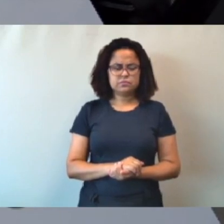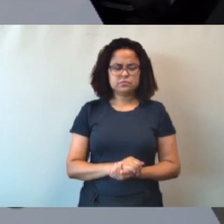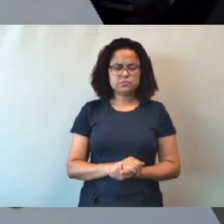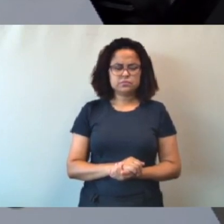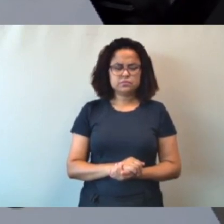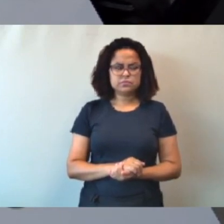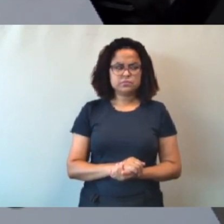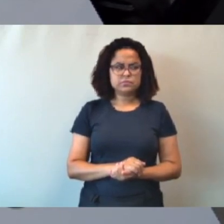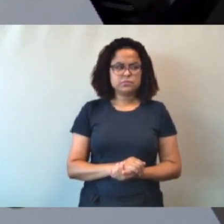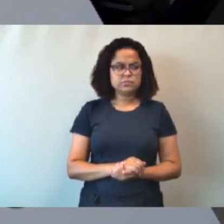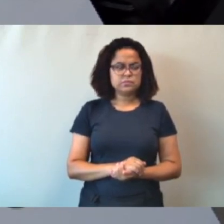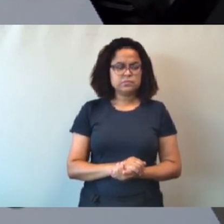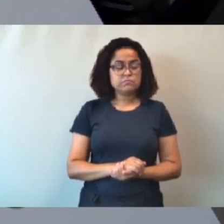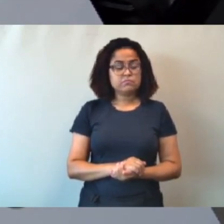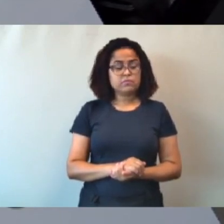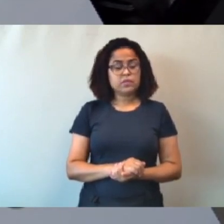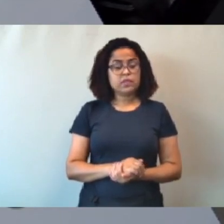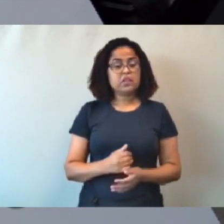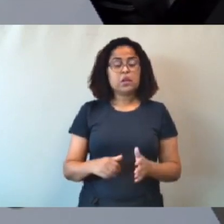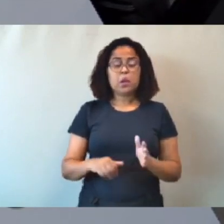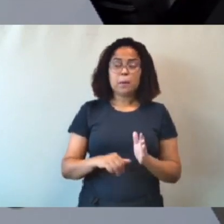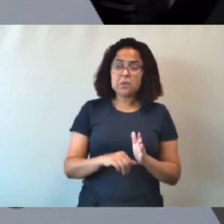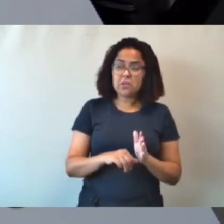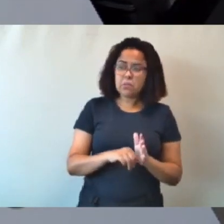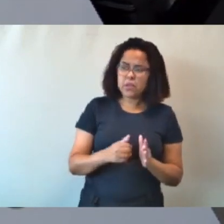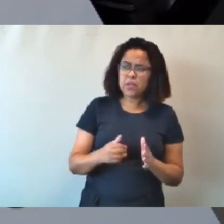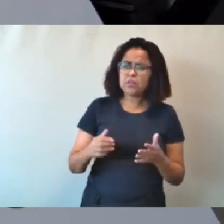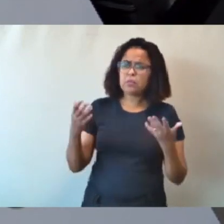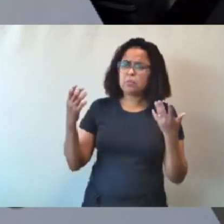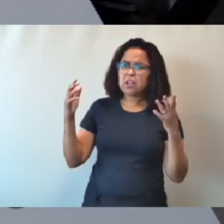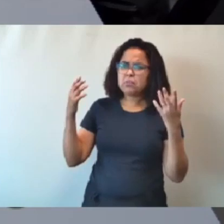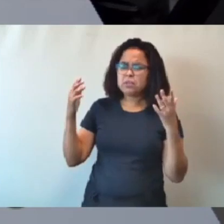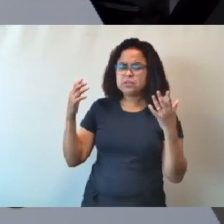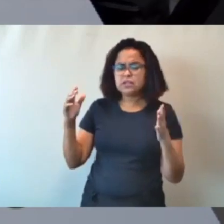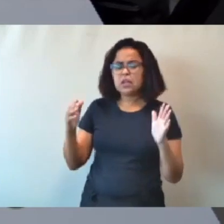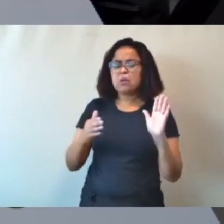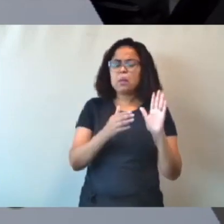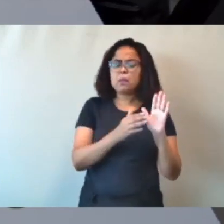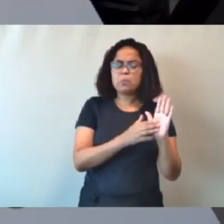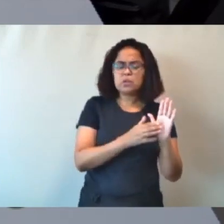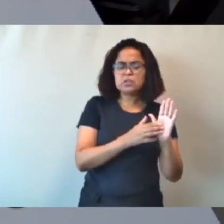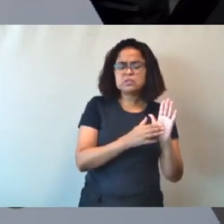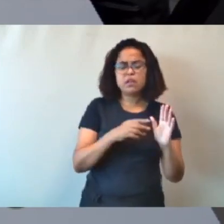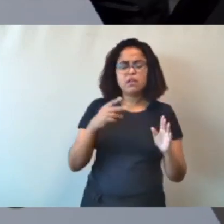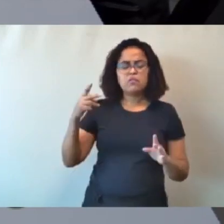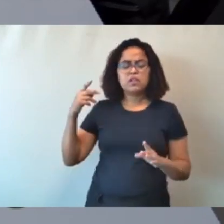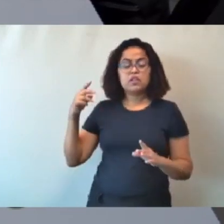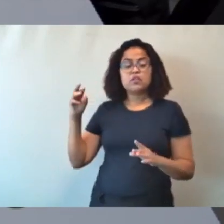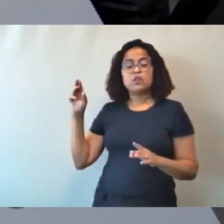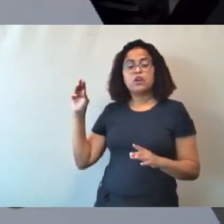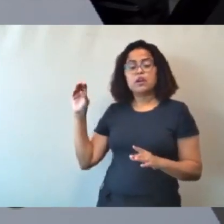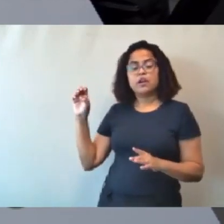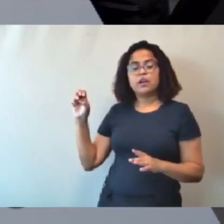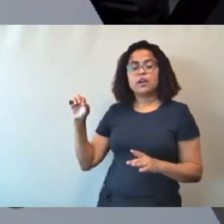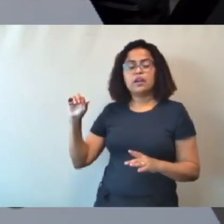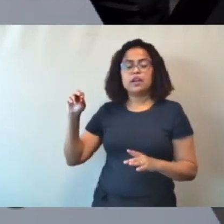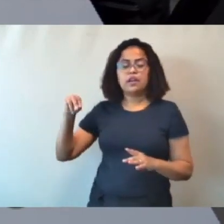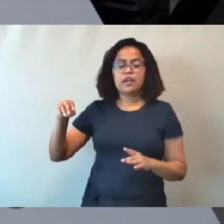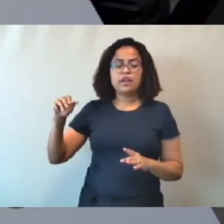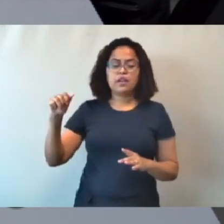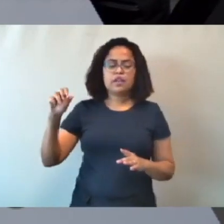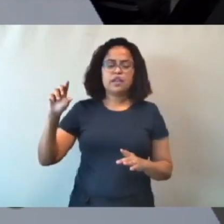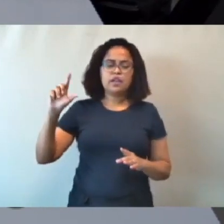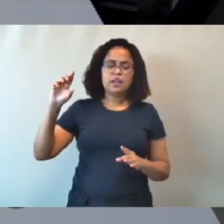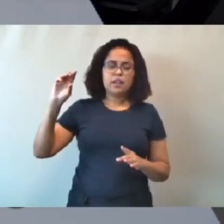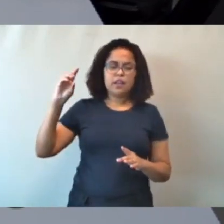Primeiro, quero parabenizar, vereador Reinaldo, pela proposição. A discussão da questão dos estacionamentos dos veículos nas centralidades,